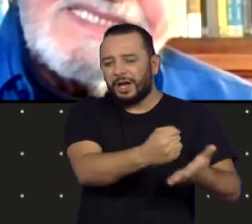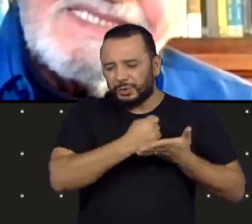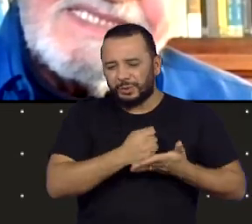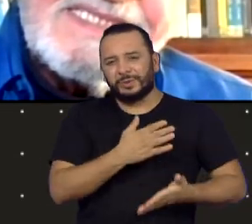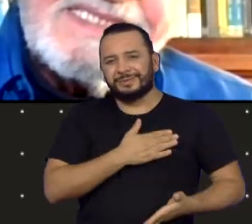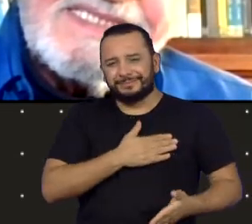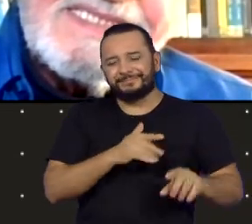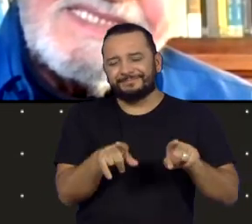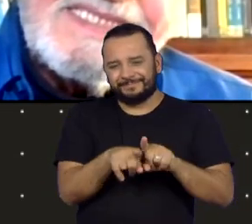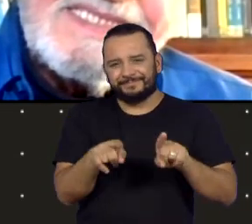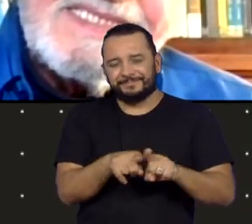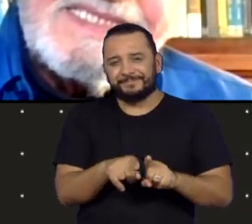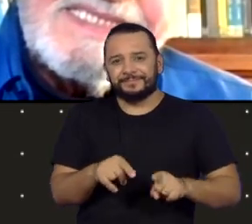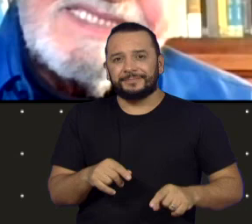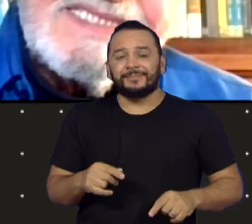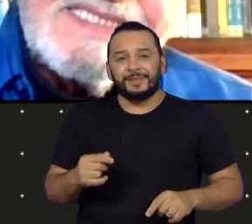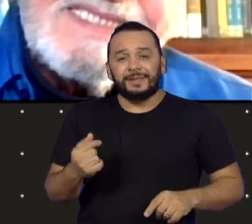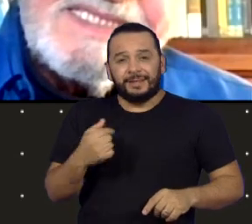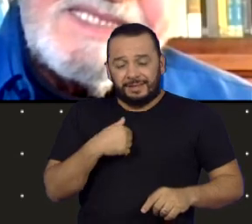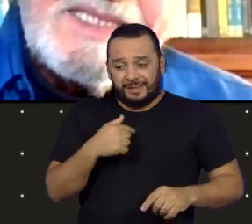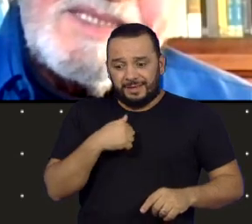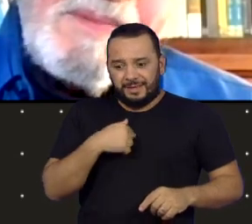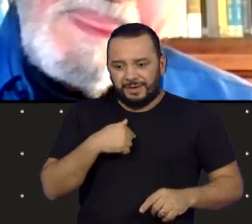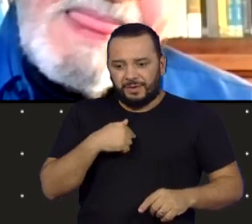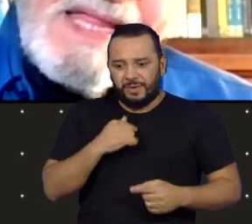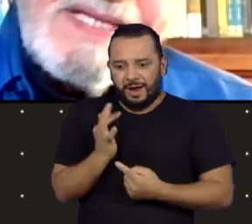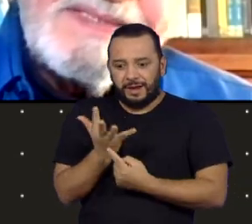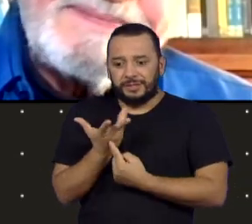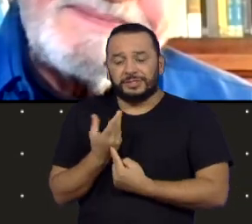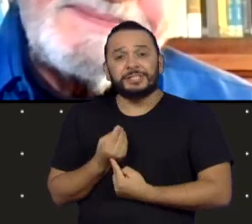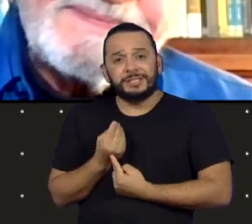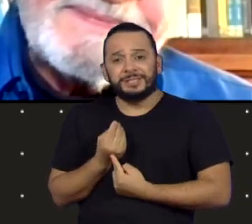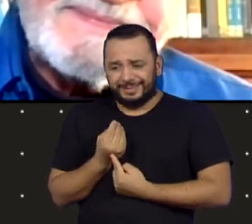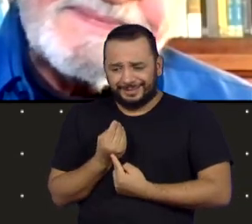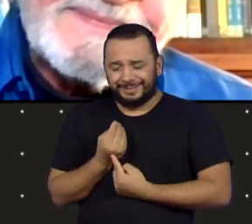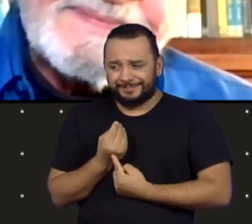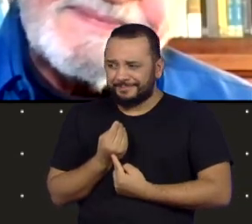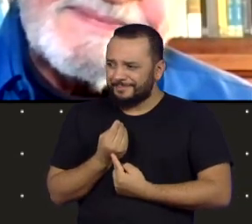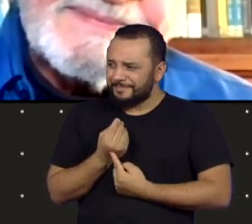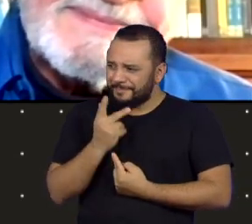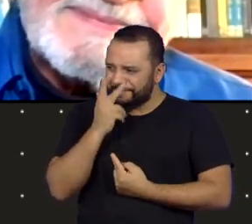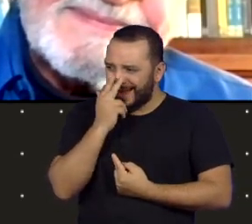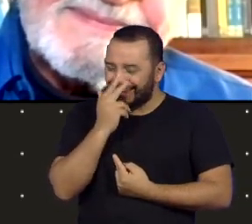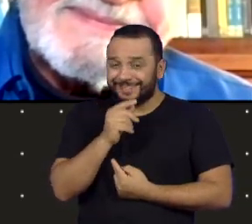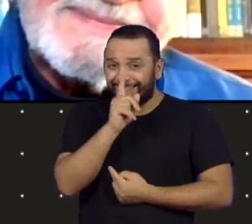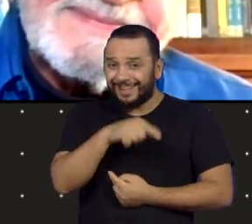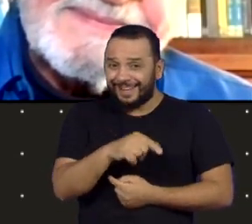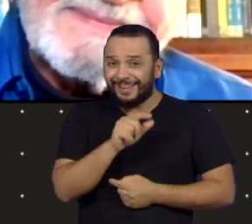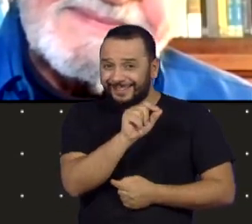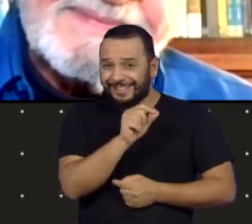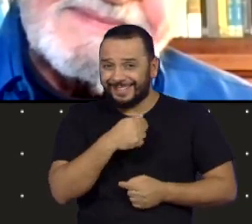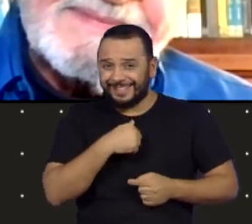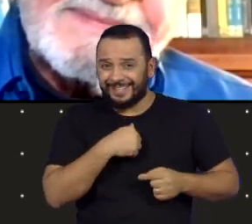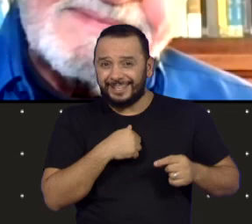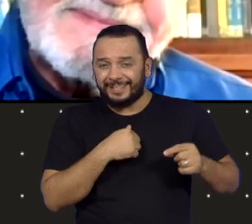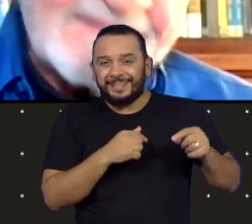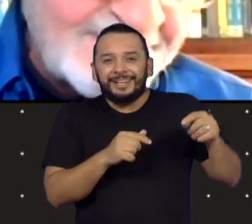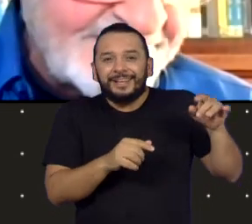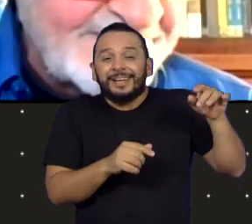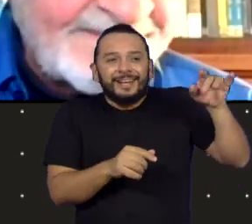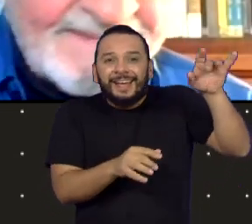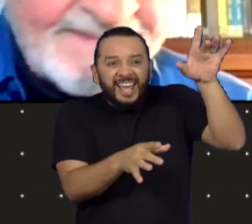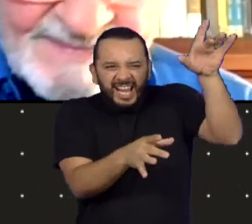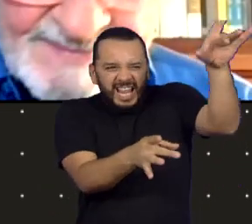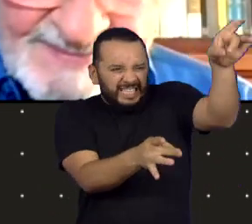mim. E que a minha alma de artista, ela, na verdade, é uma cópia, um pouco